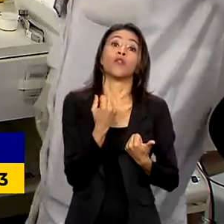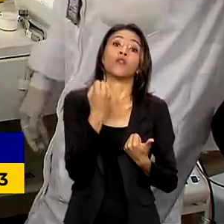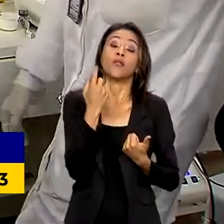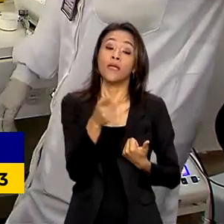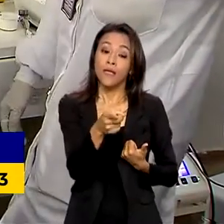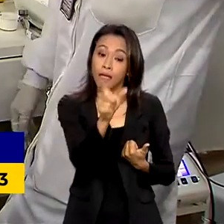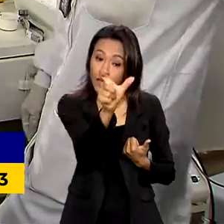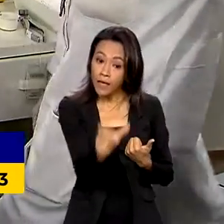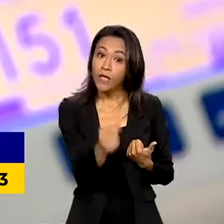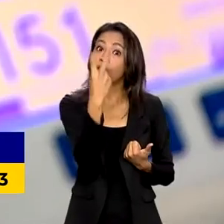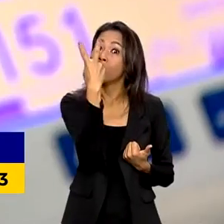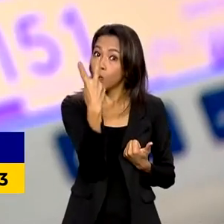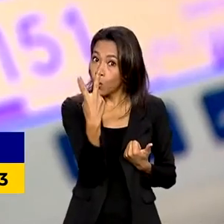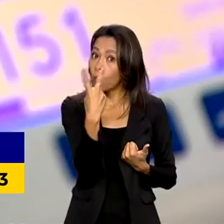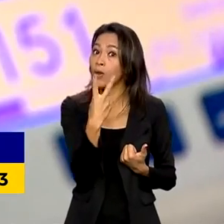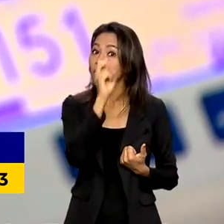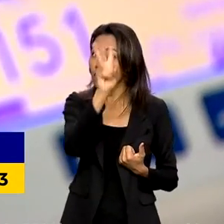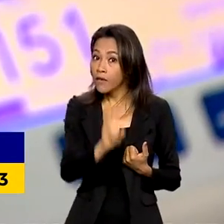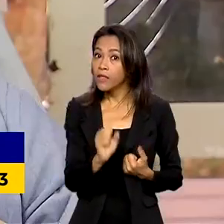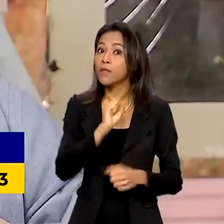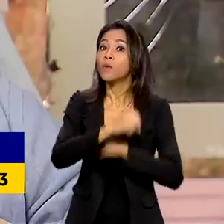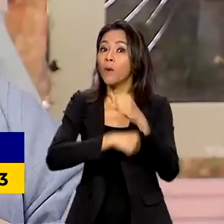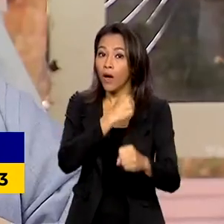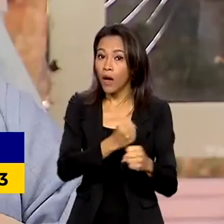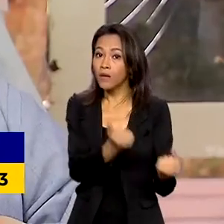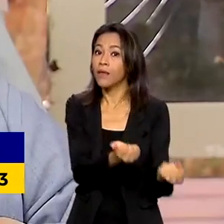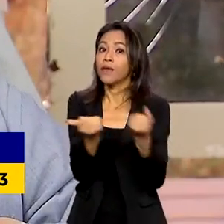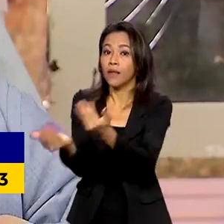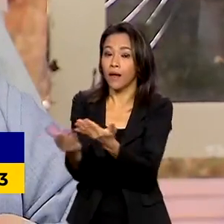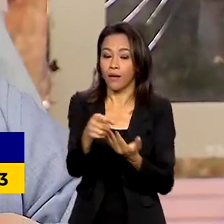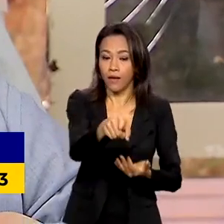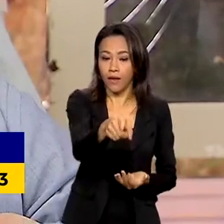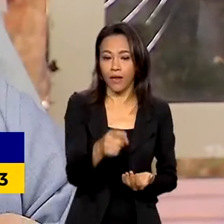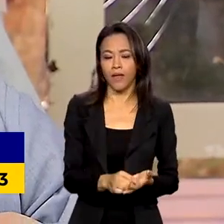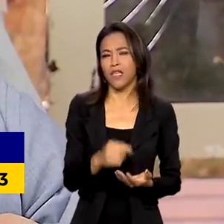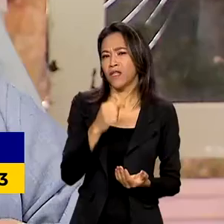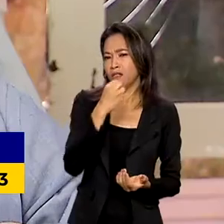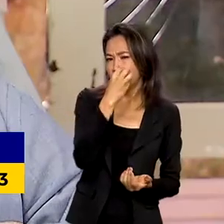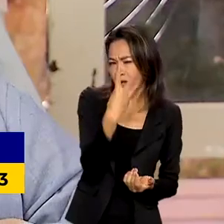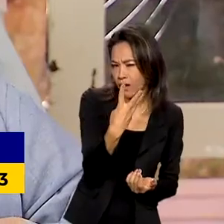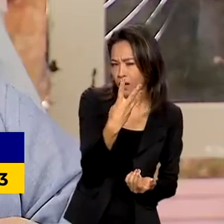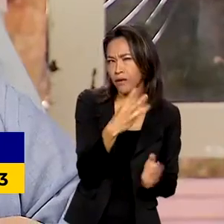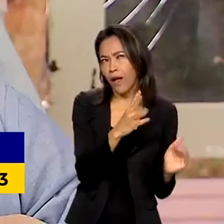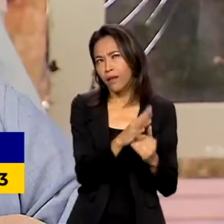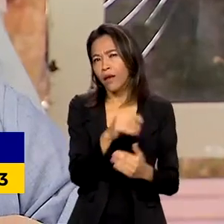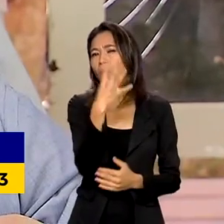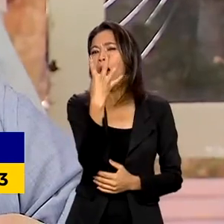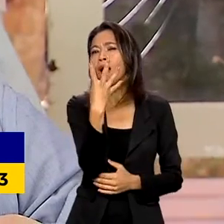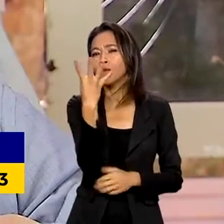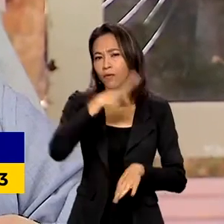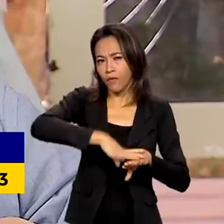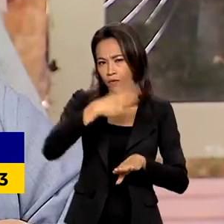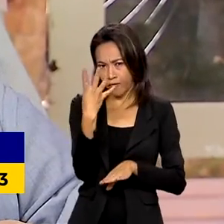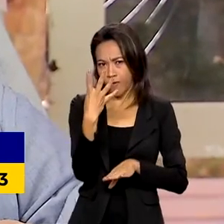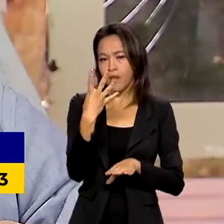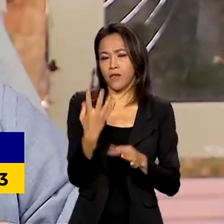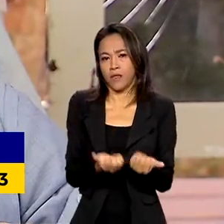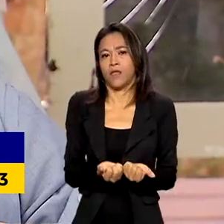o Wellington colabora para isso. Eu dou sangue de 3 a 4 vezes ao ano. Isso